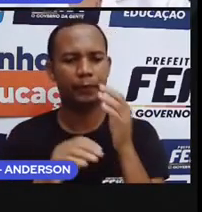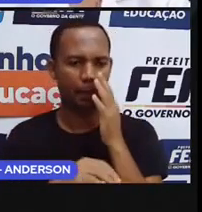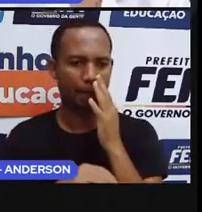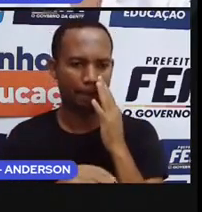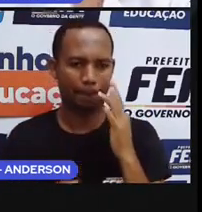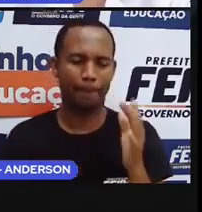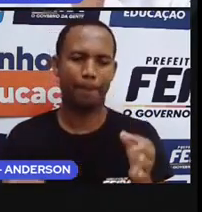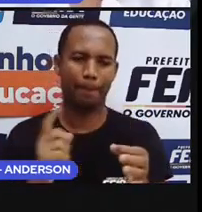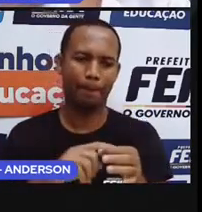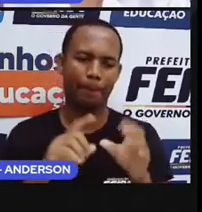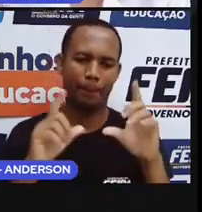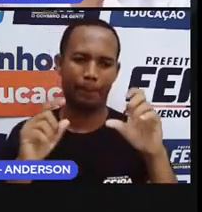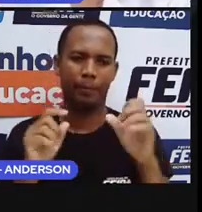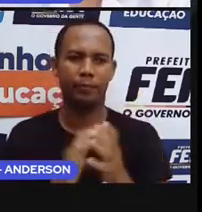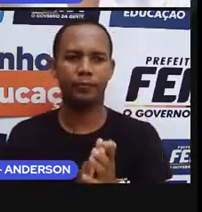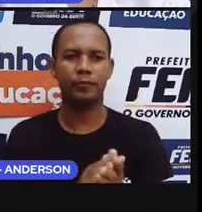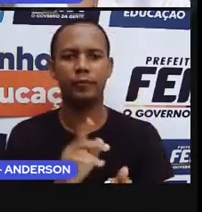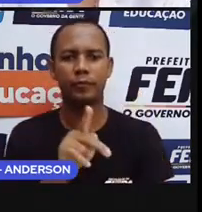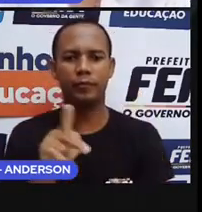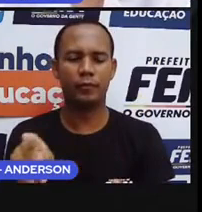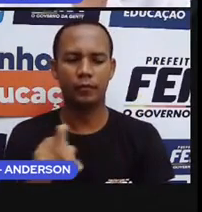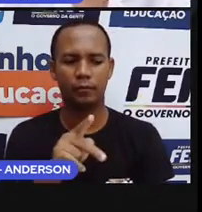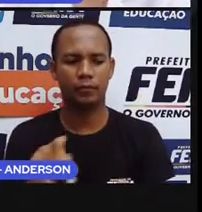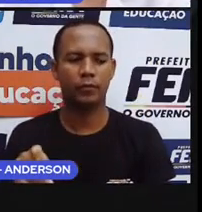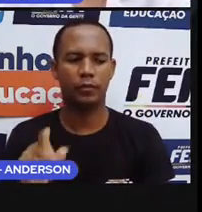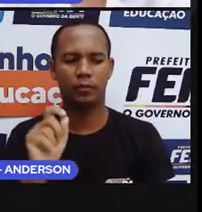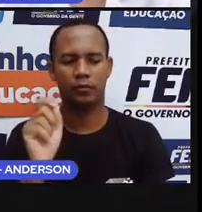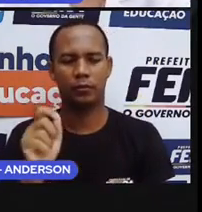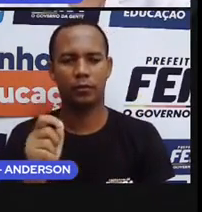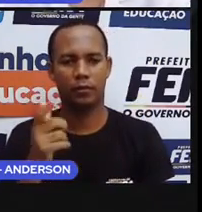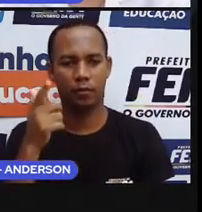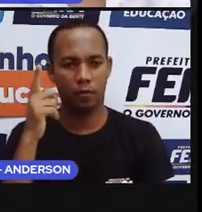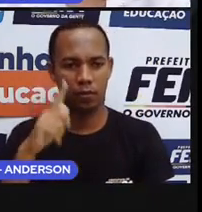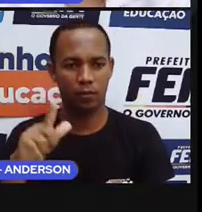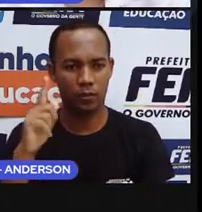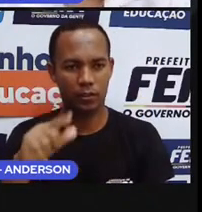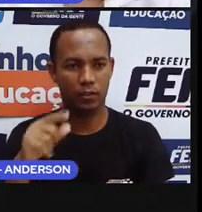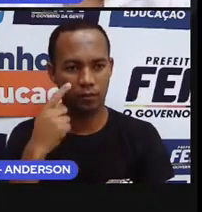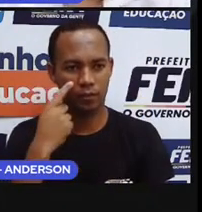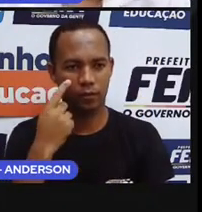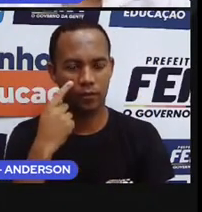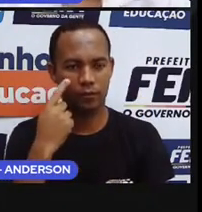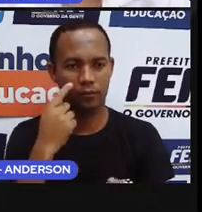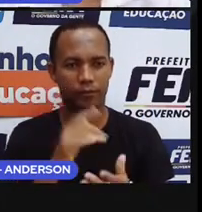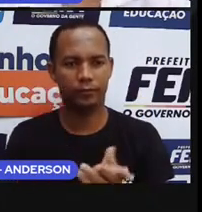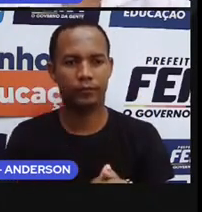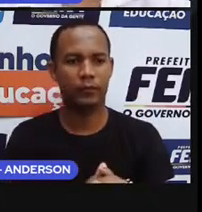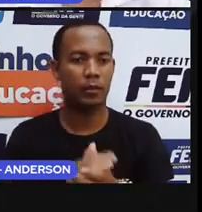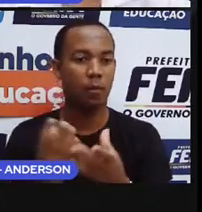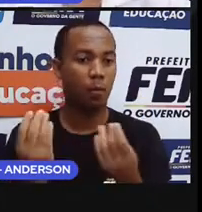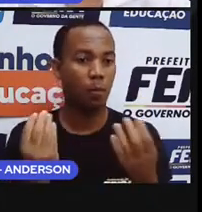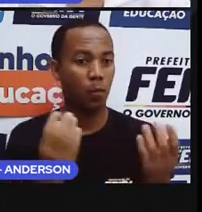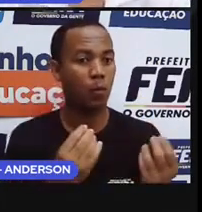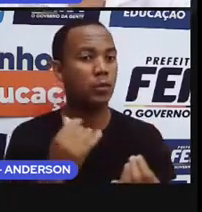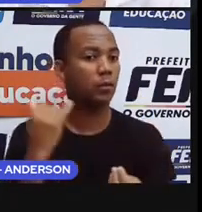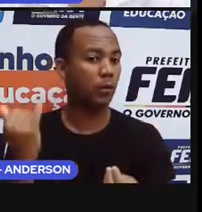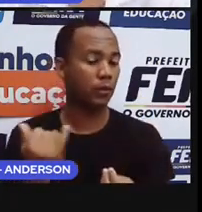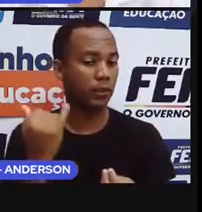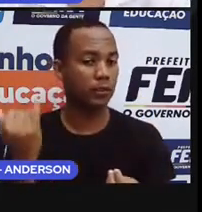repostar, né? E a Promadeira, enfim, conseguir ver os desenhos de vocês, porque para a gente é muito importante